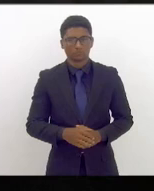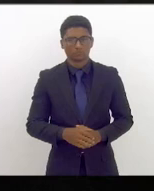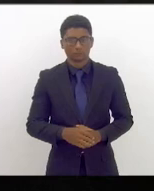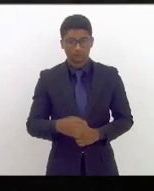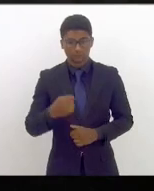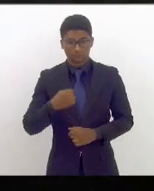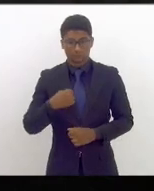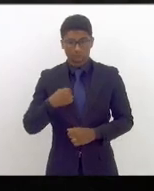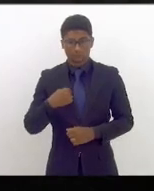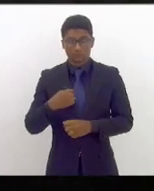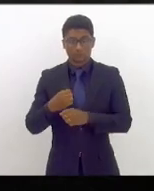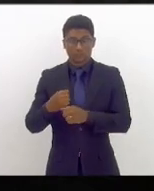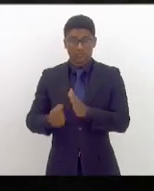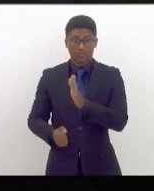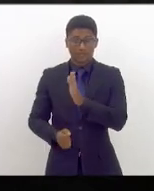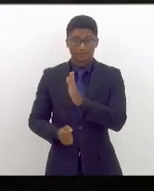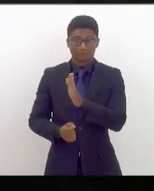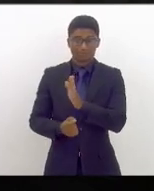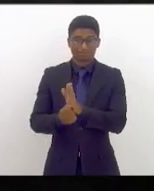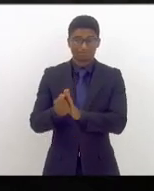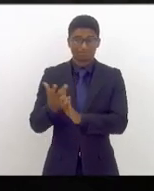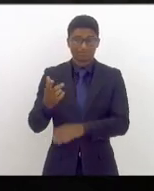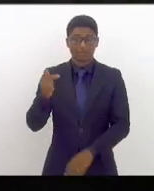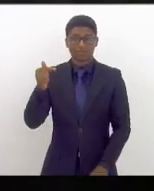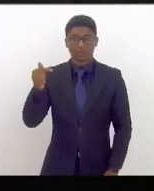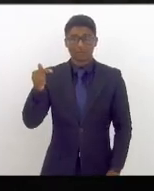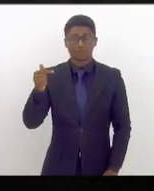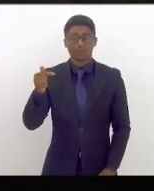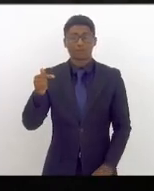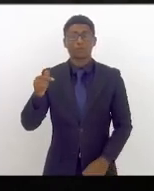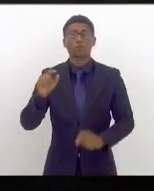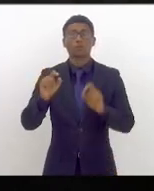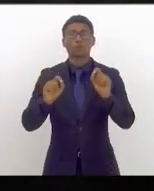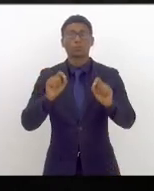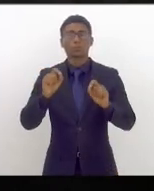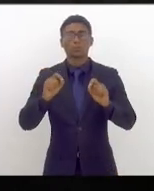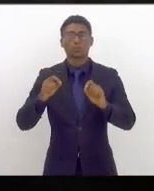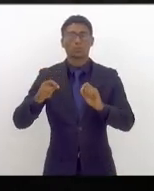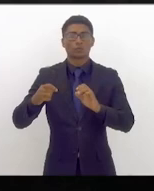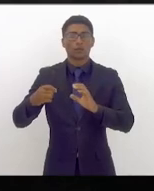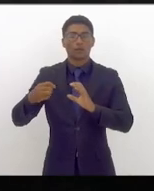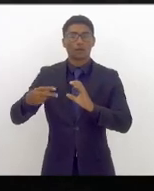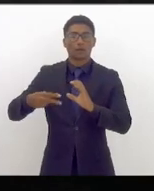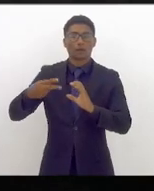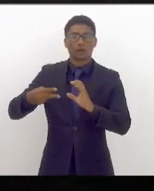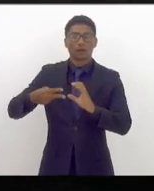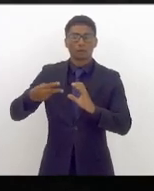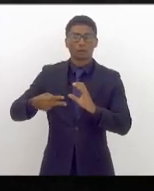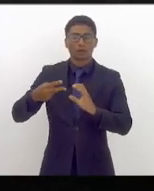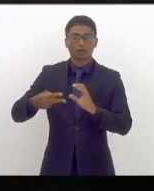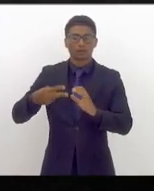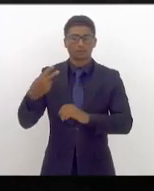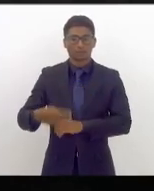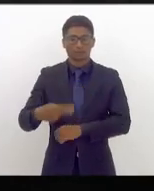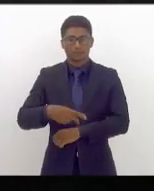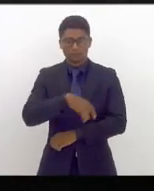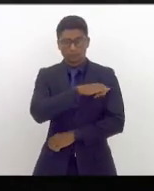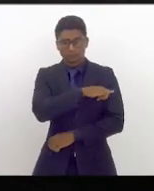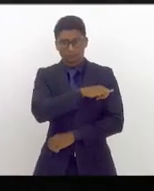mandatos exercido na câmara municipal da cidade do Rio de Janeiro